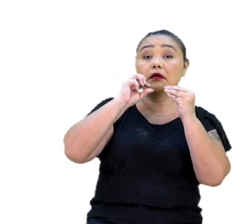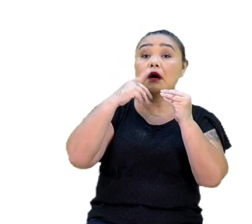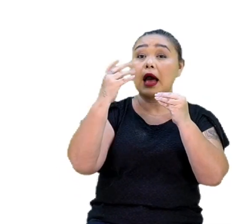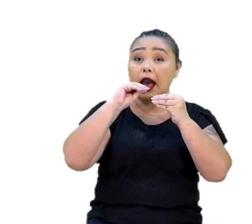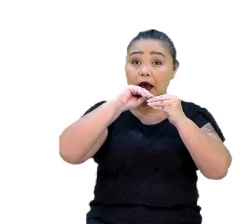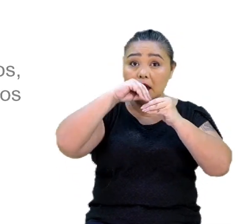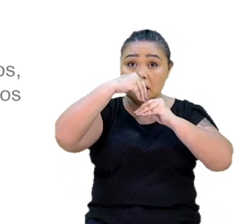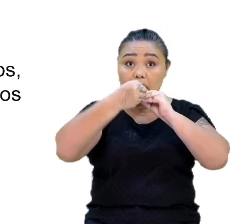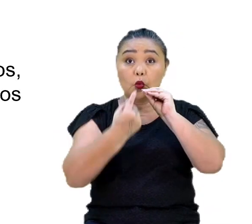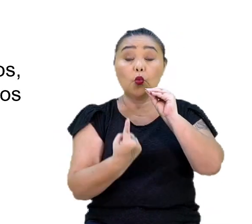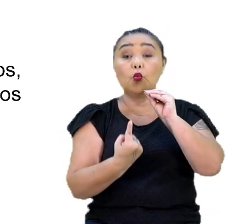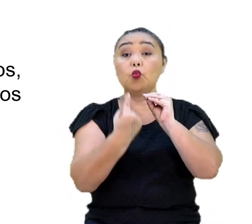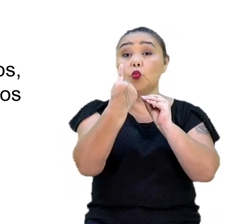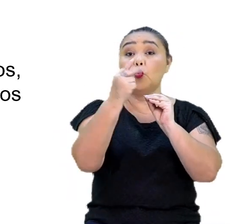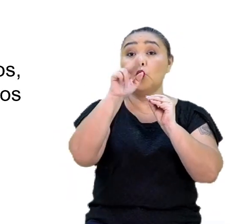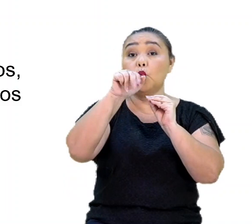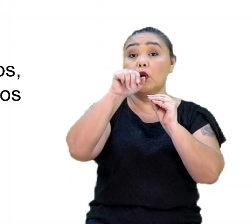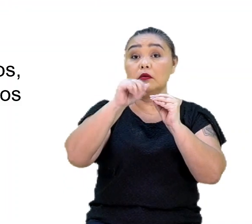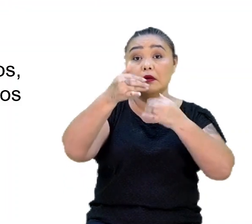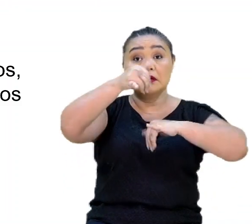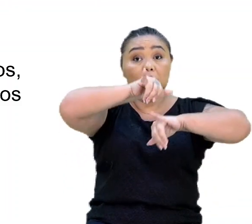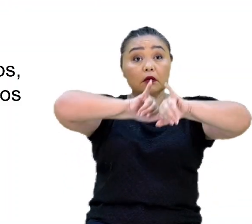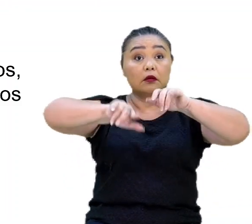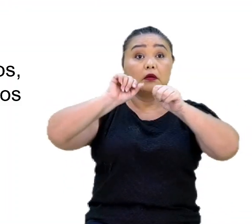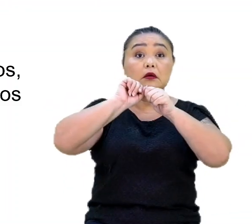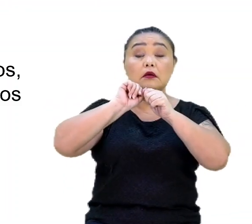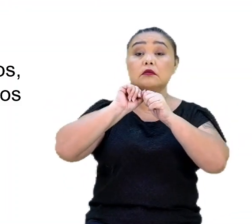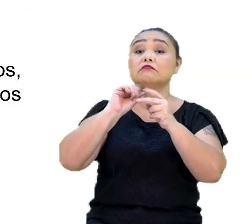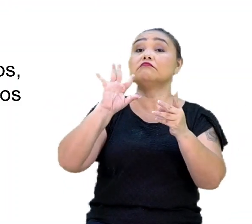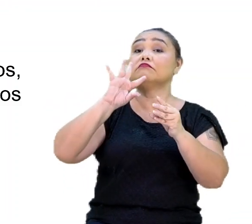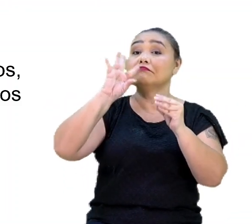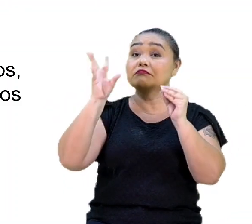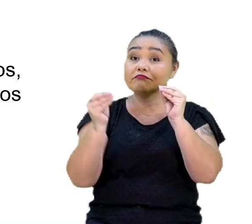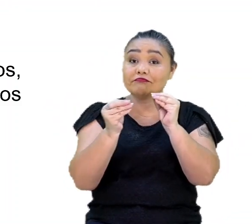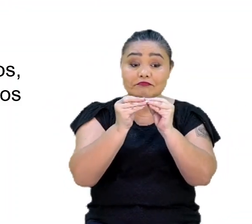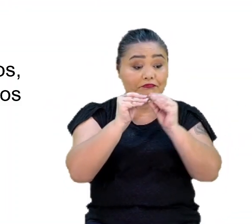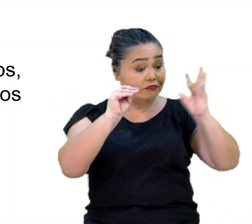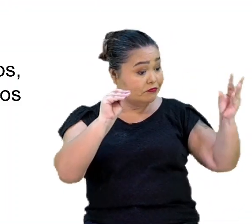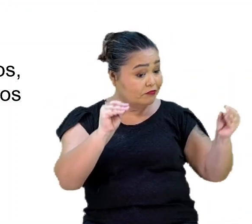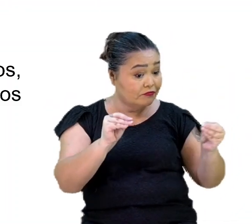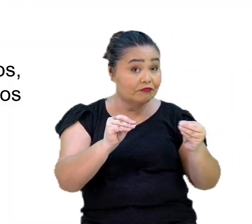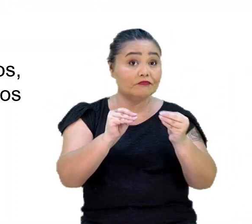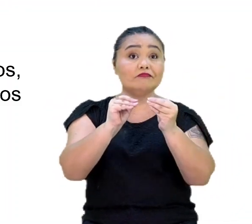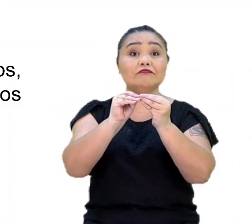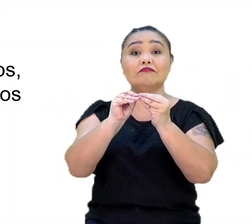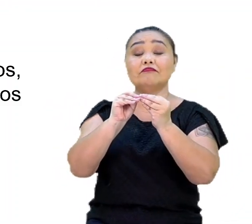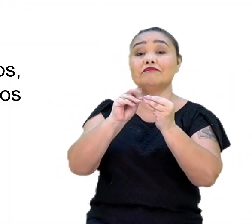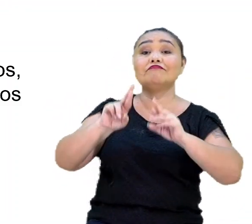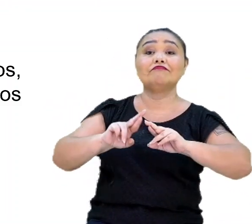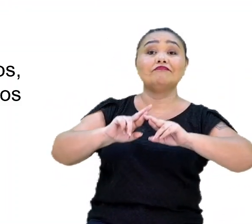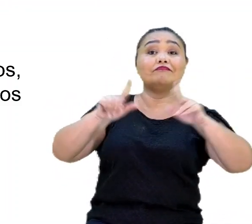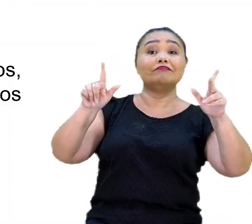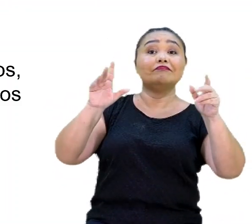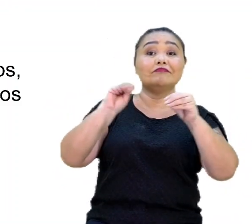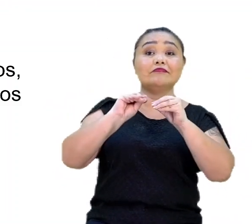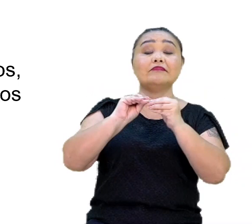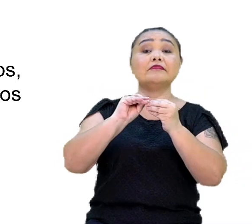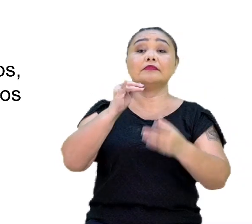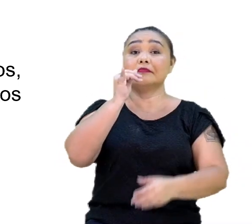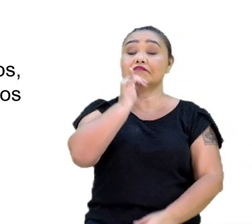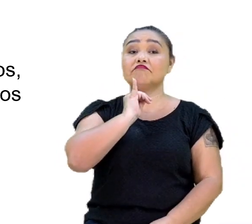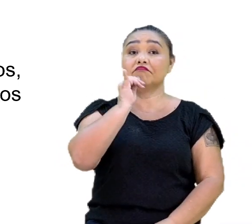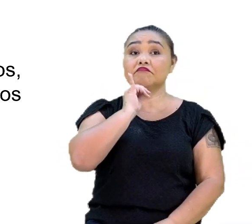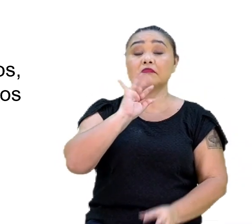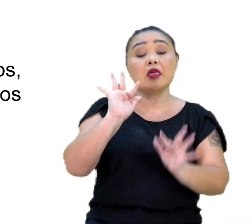um único elemento químico, e as compostas, que são formadas por átomos de elementos químicos diferentes. Exemplo aqui